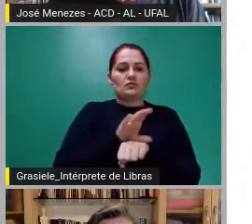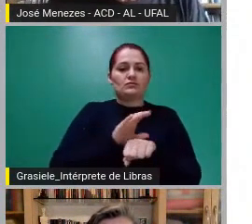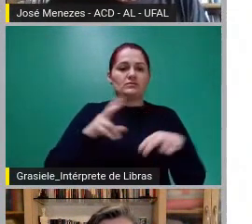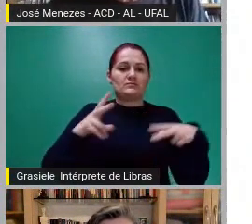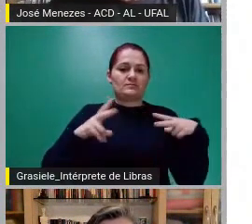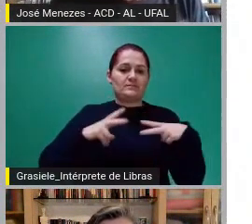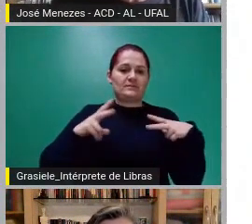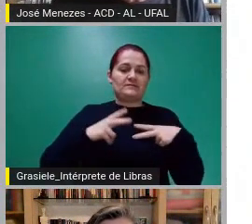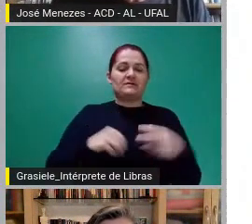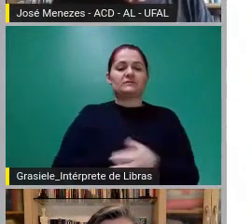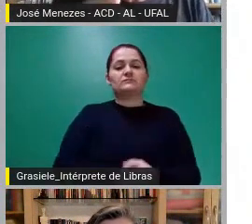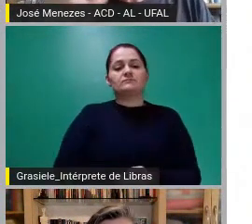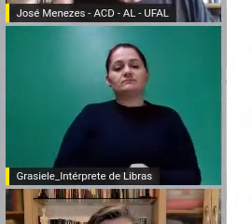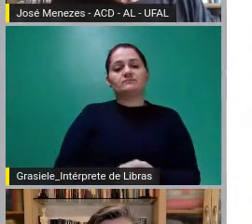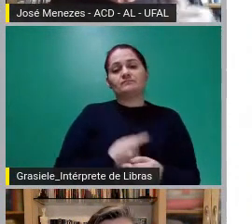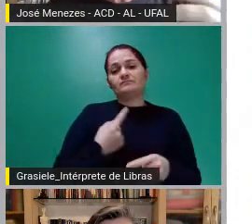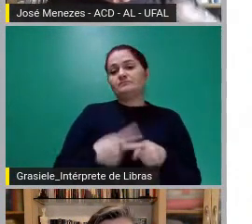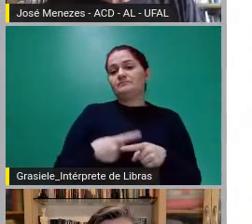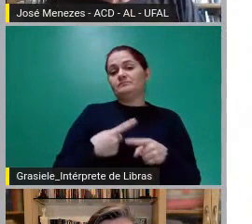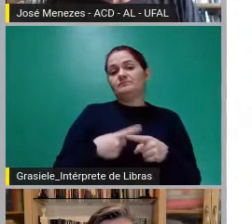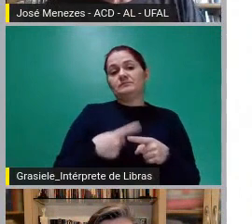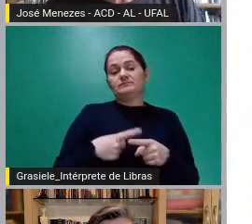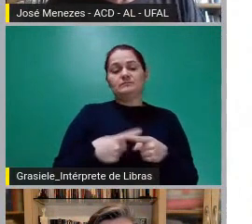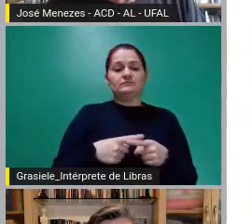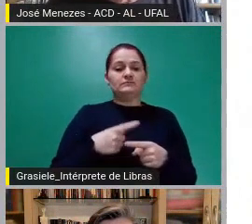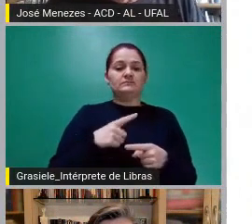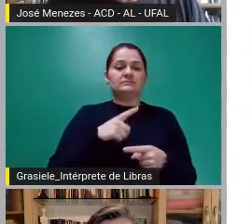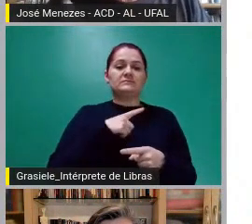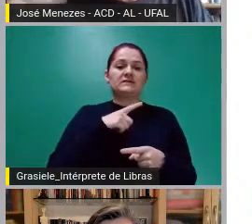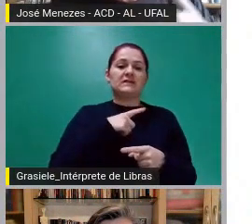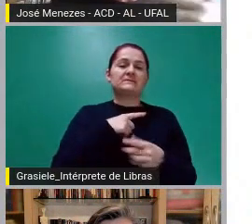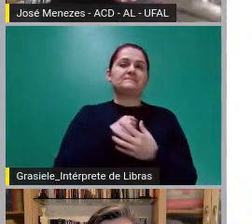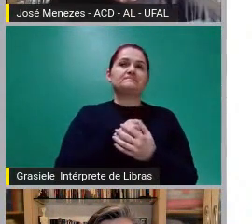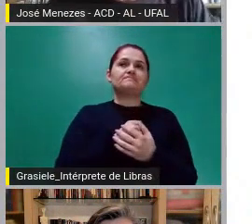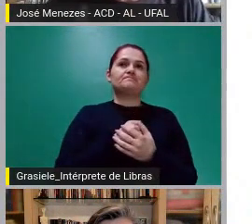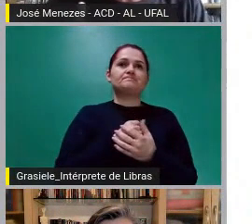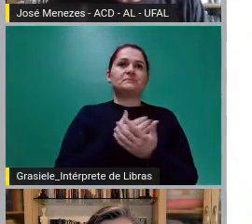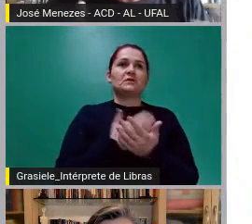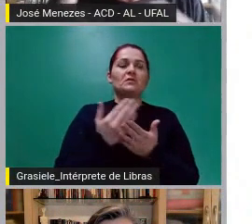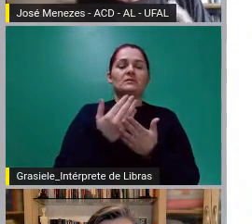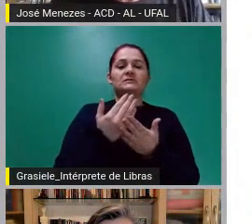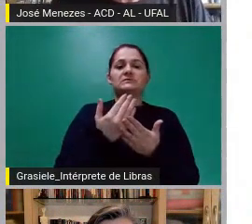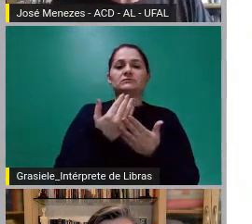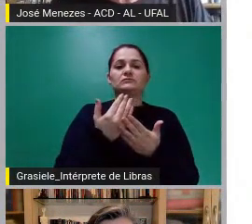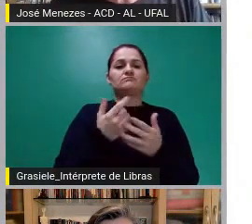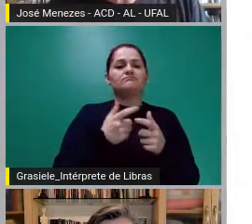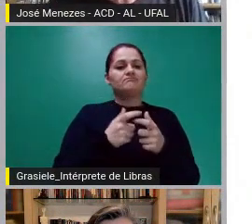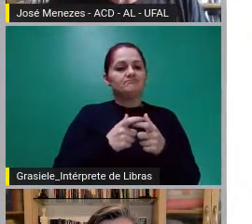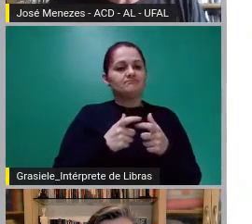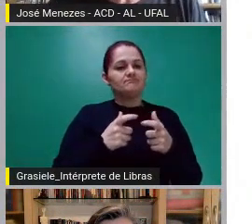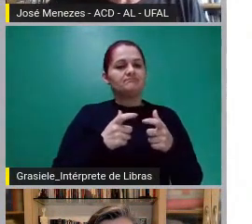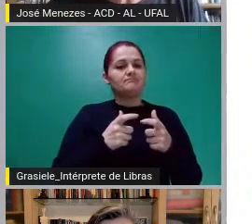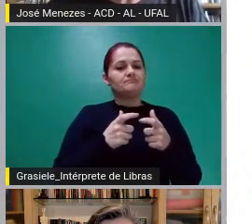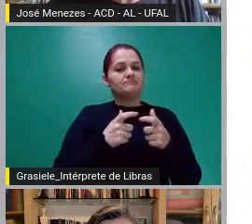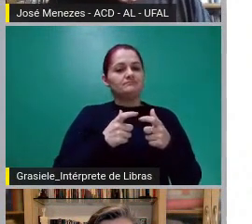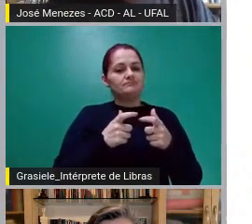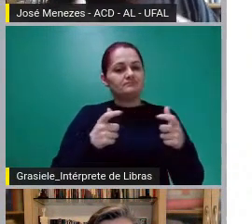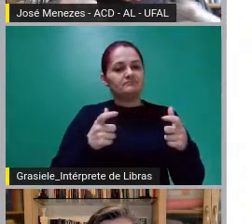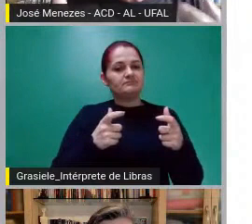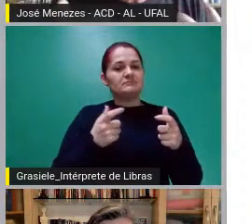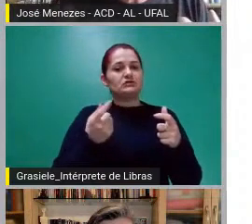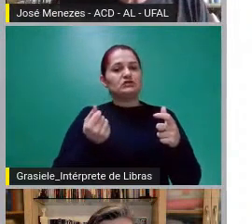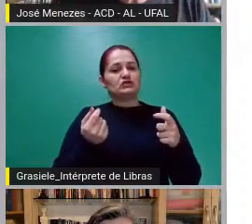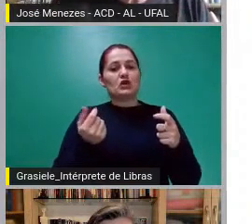países acabava indo, e ele funcionava como era assim, de acordo com o aumento ou diminuição de moeda.